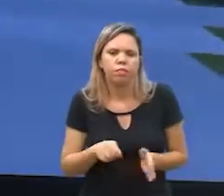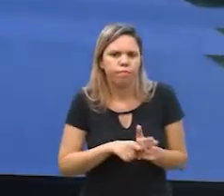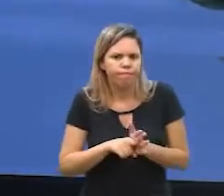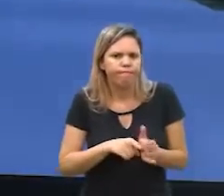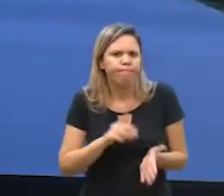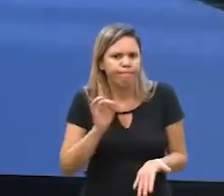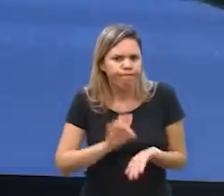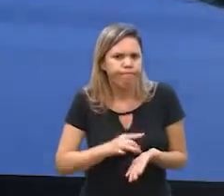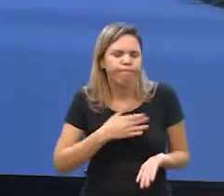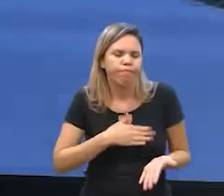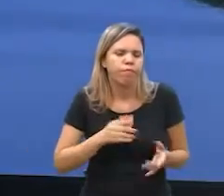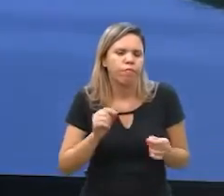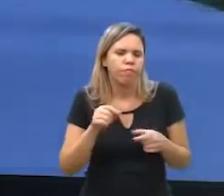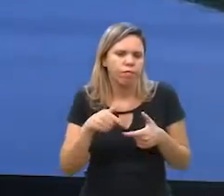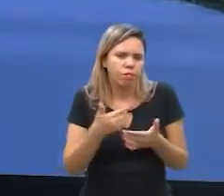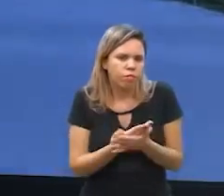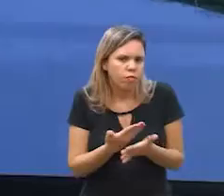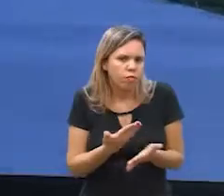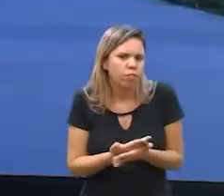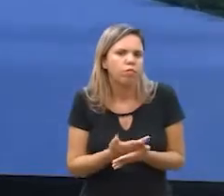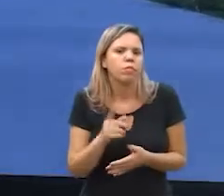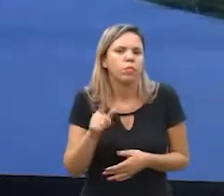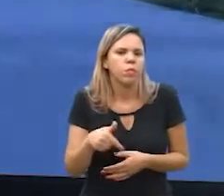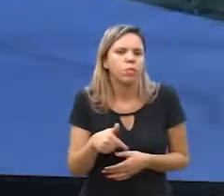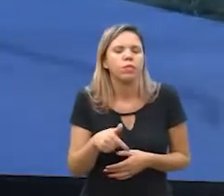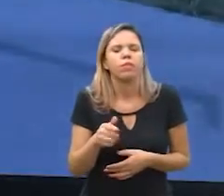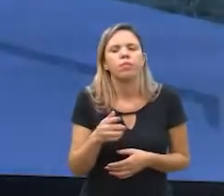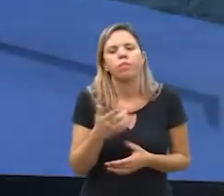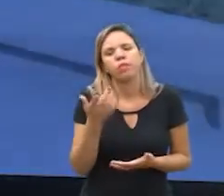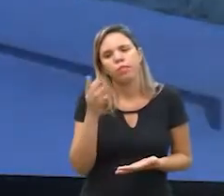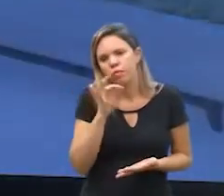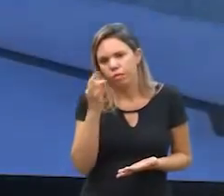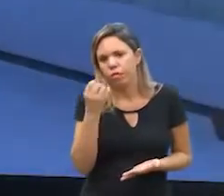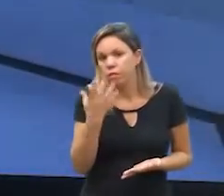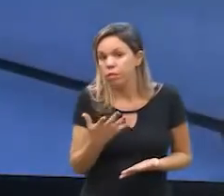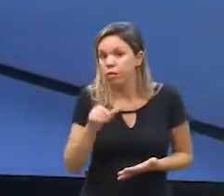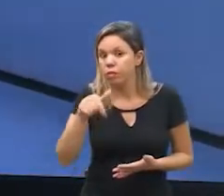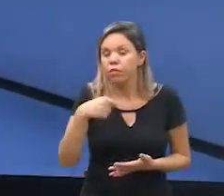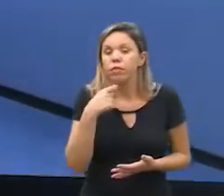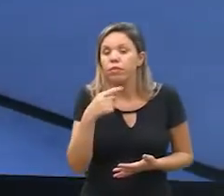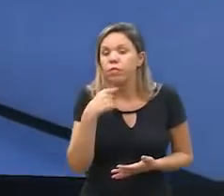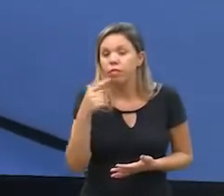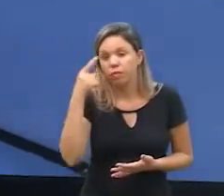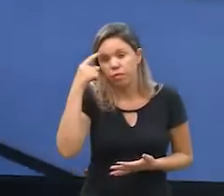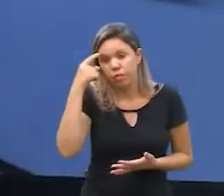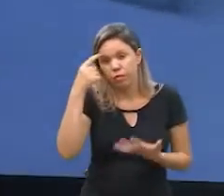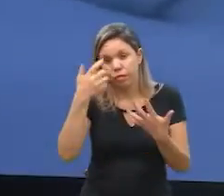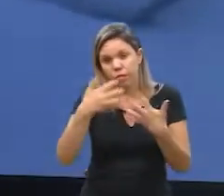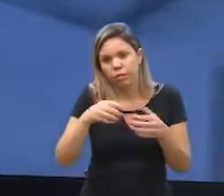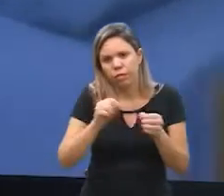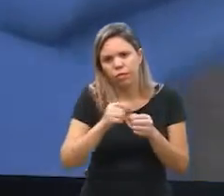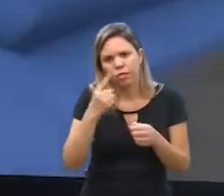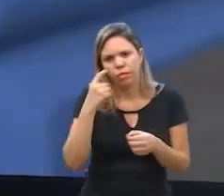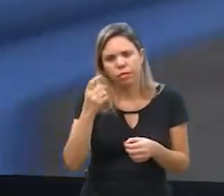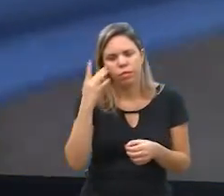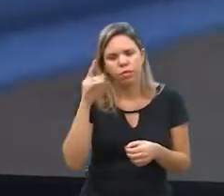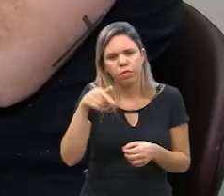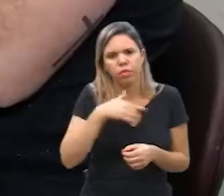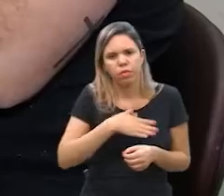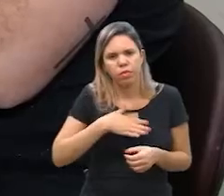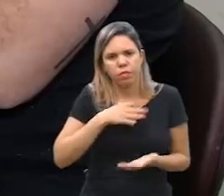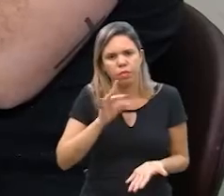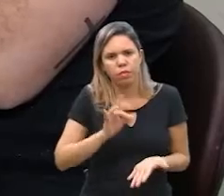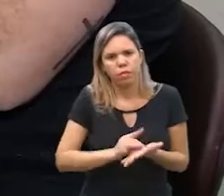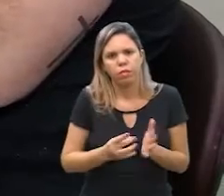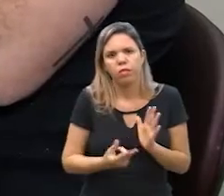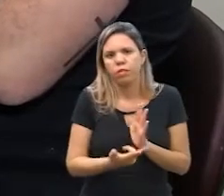do que você realmente gosta, né? Isso é um meio caminho andado. Depois, se você está na dúvida, está pensando em fazer, eu acho interessante você gostar